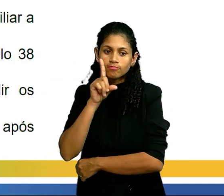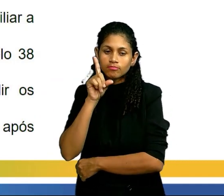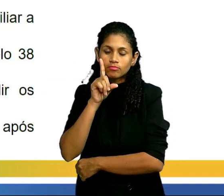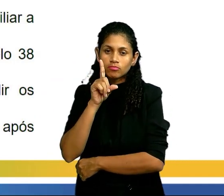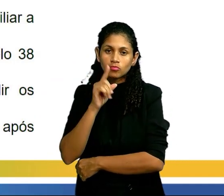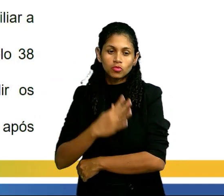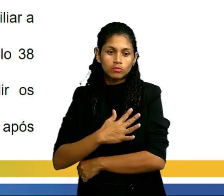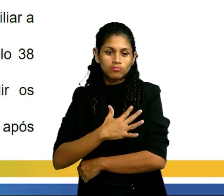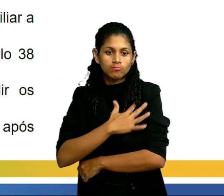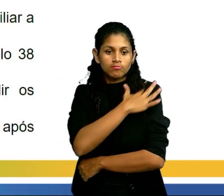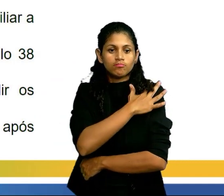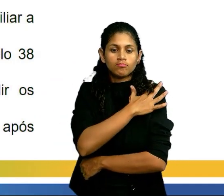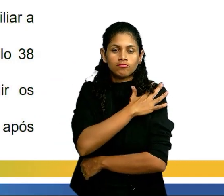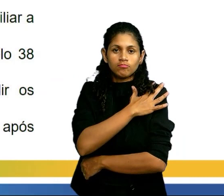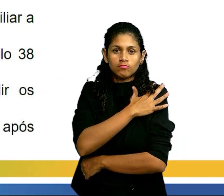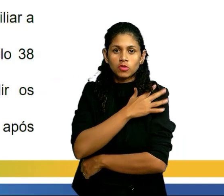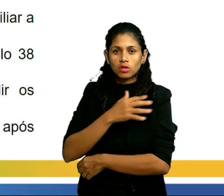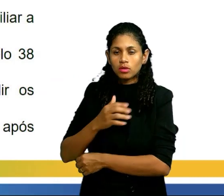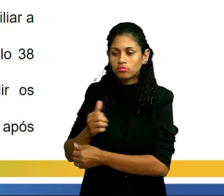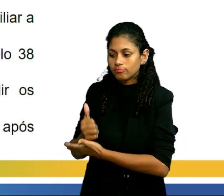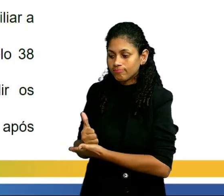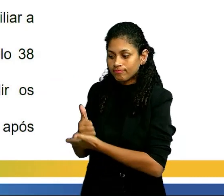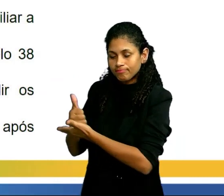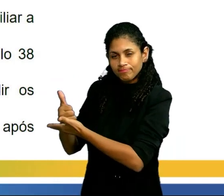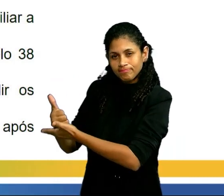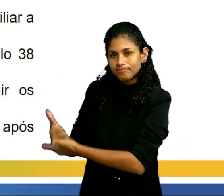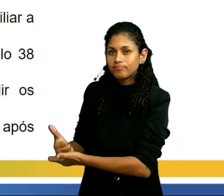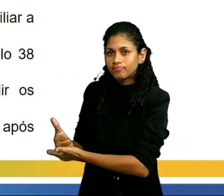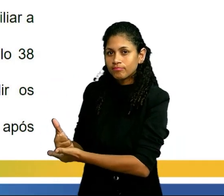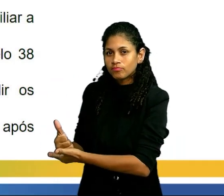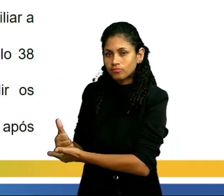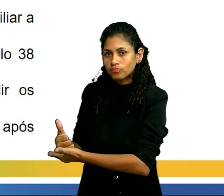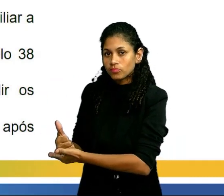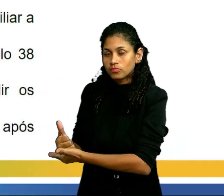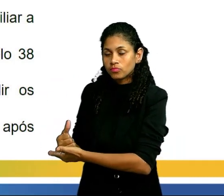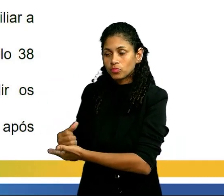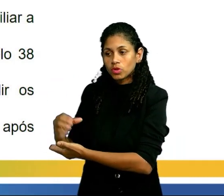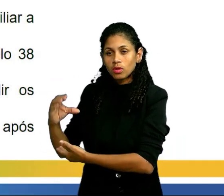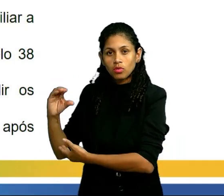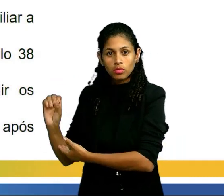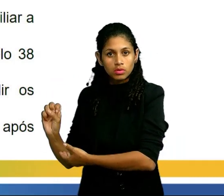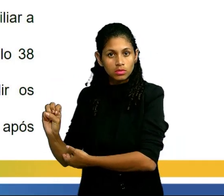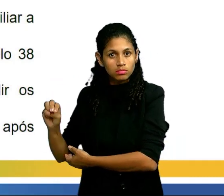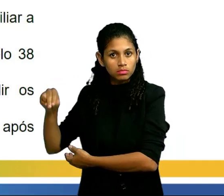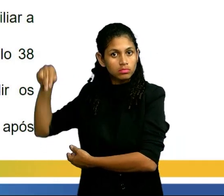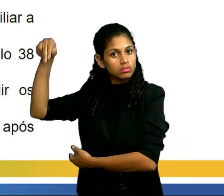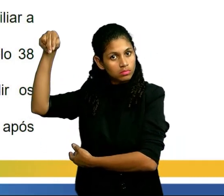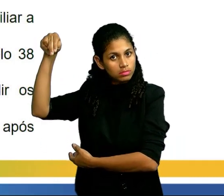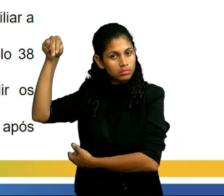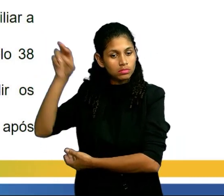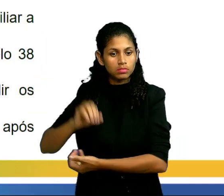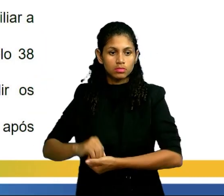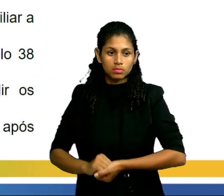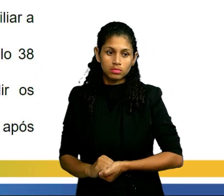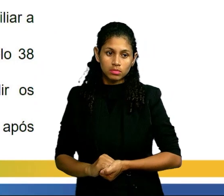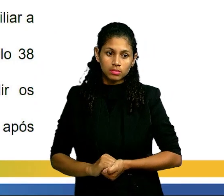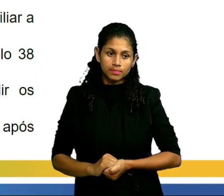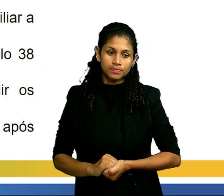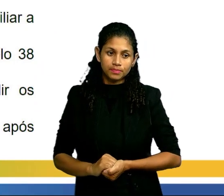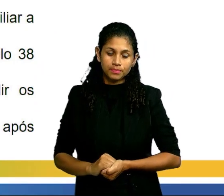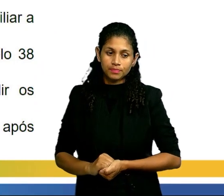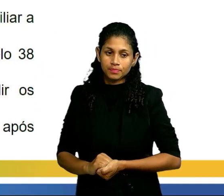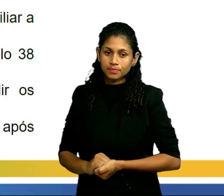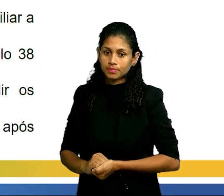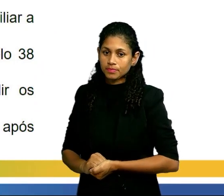a Coreia do Norte. Ou seja, não é essa, né, gente? A Coreia do Norte era comunista, socialista. Então, os Estados Unidos nunca iam